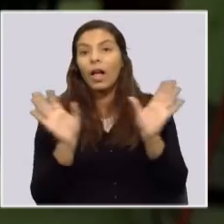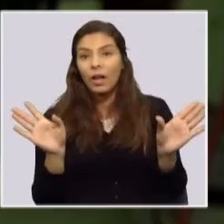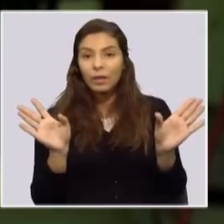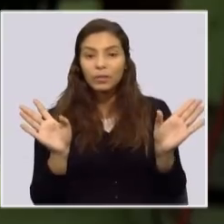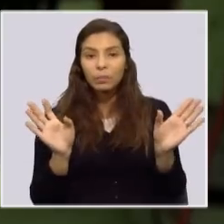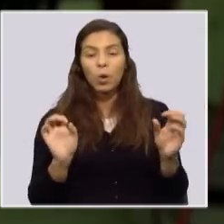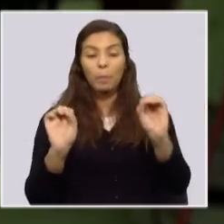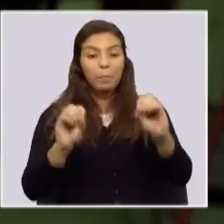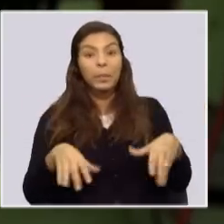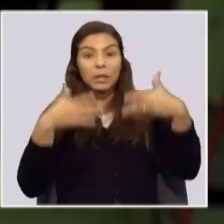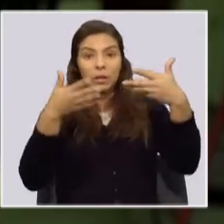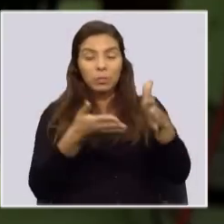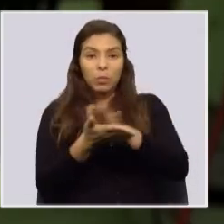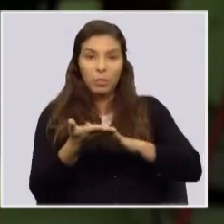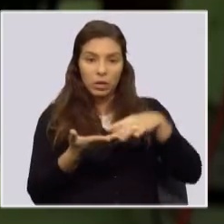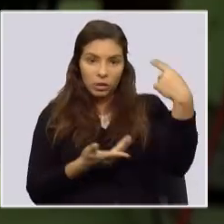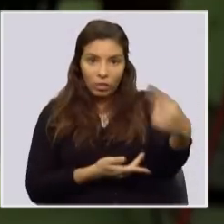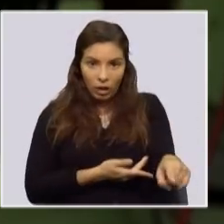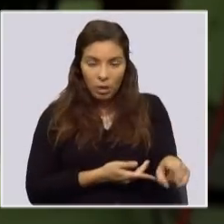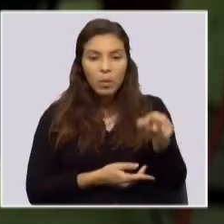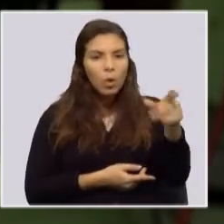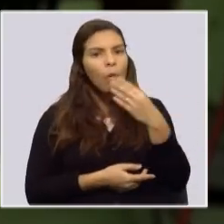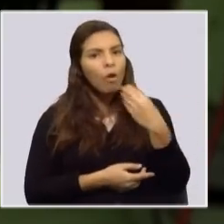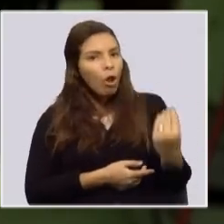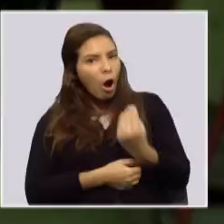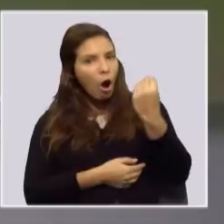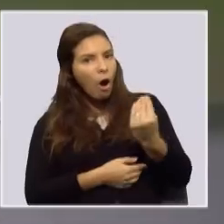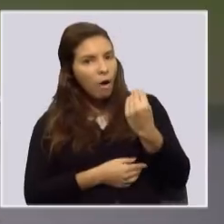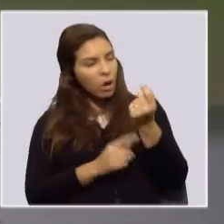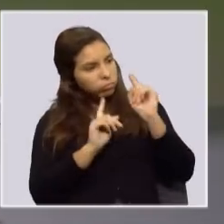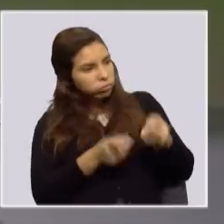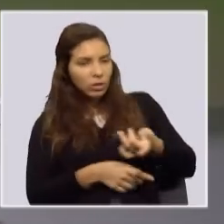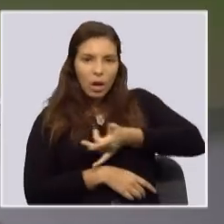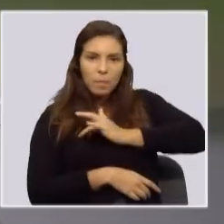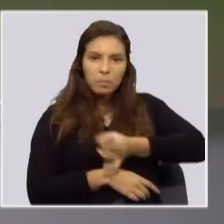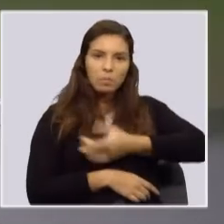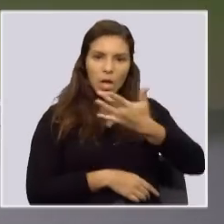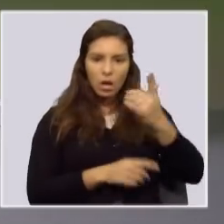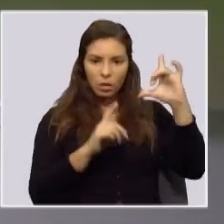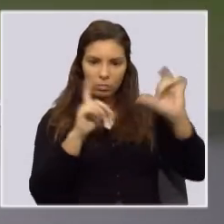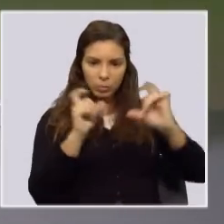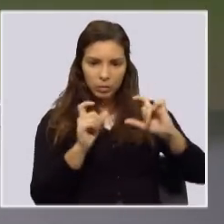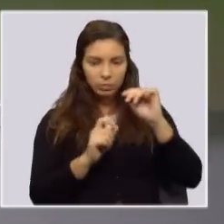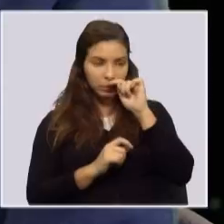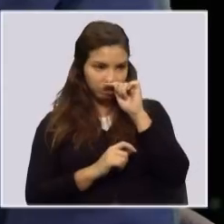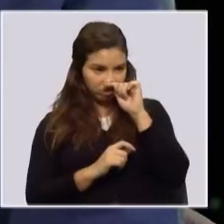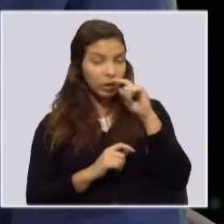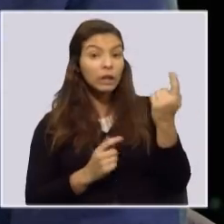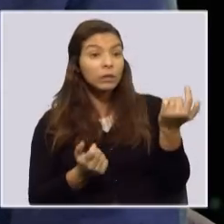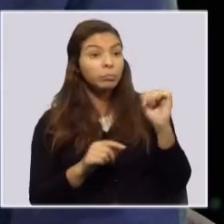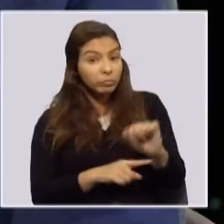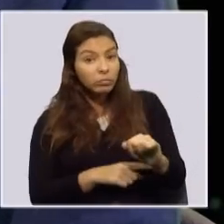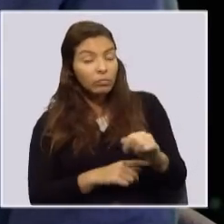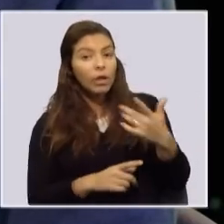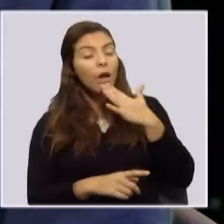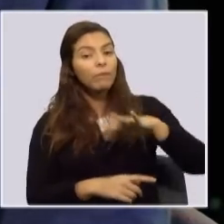Obviamente que tudo tem um princípio e tu começaste muito novo a descobrir ainda a paixão pela fotografia. Certo,